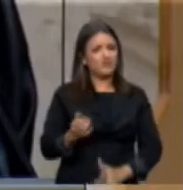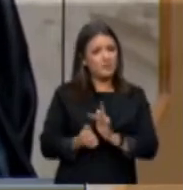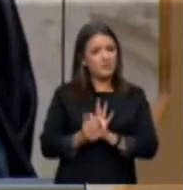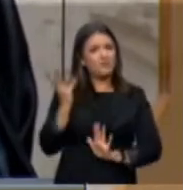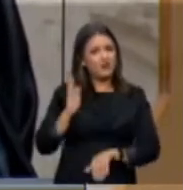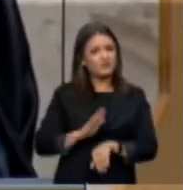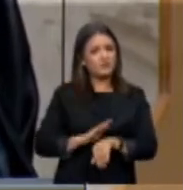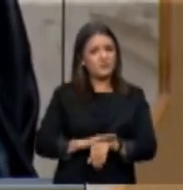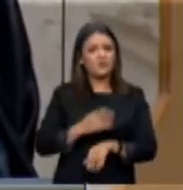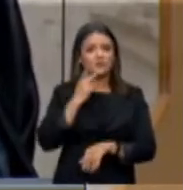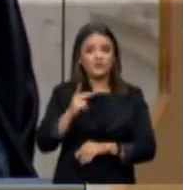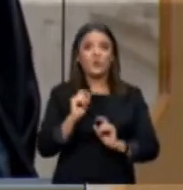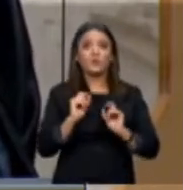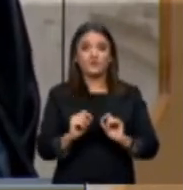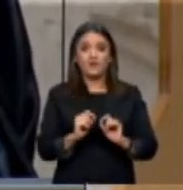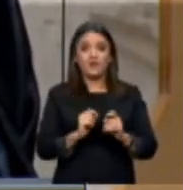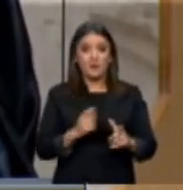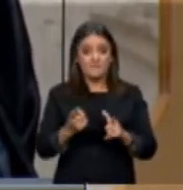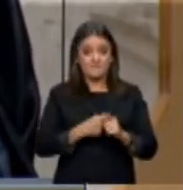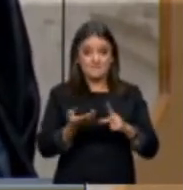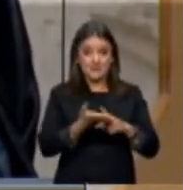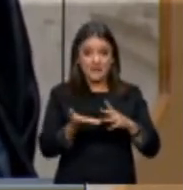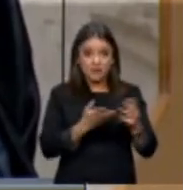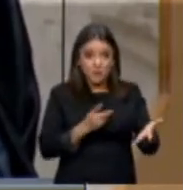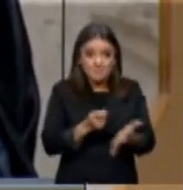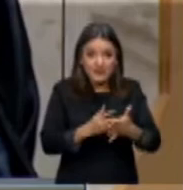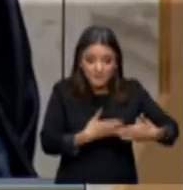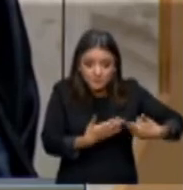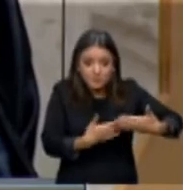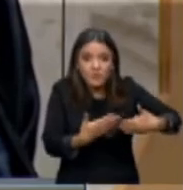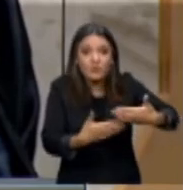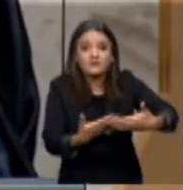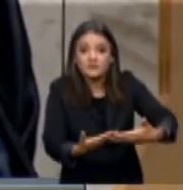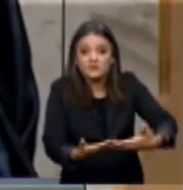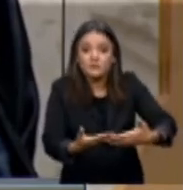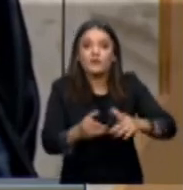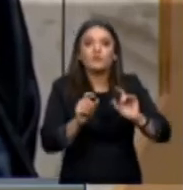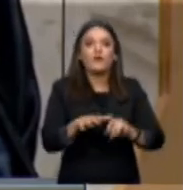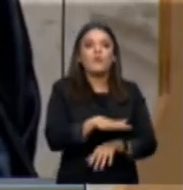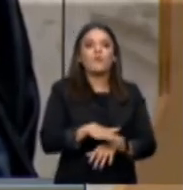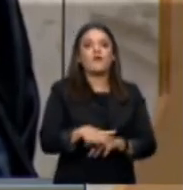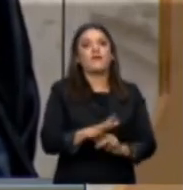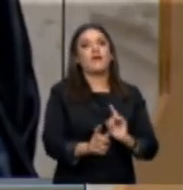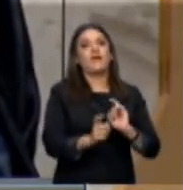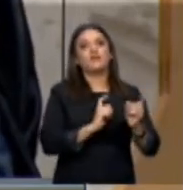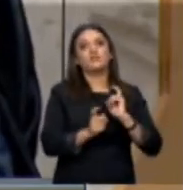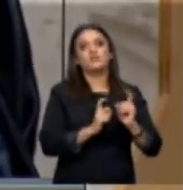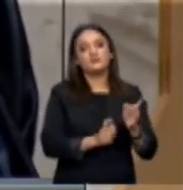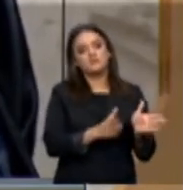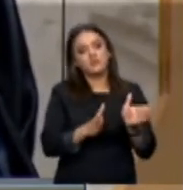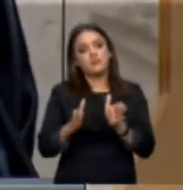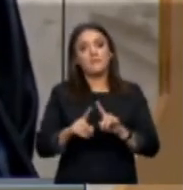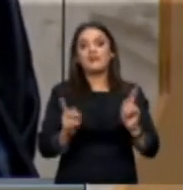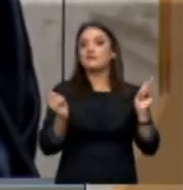o procedimento de pagamento de precatórios configura uma fase administrativa que